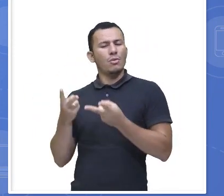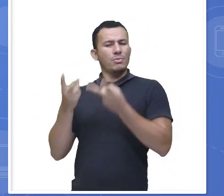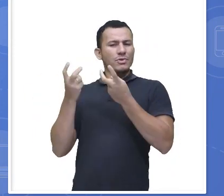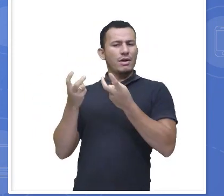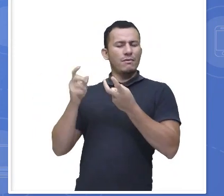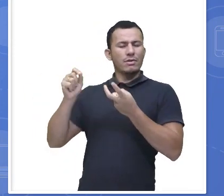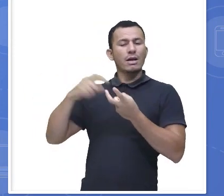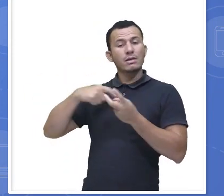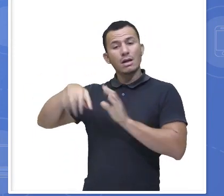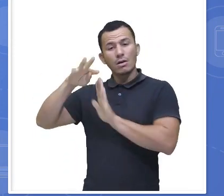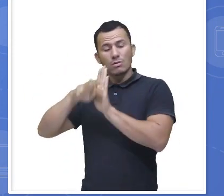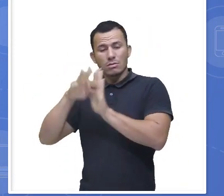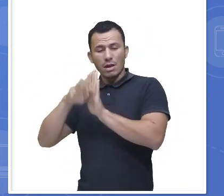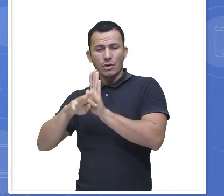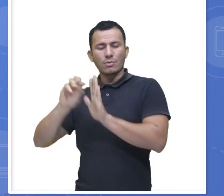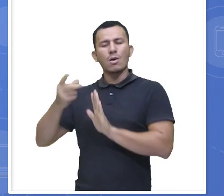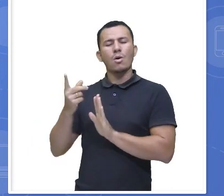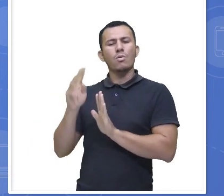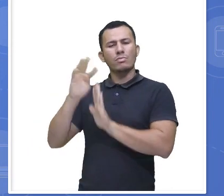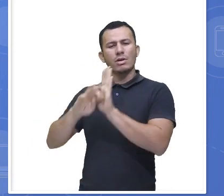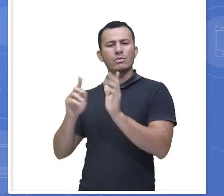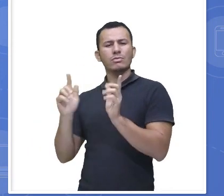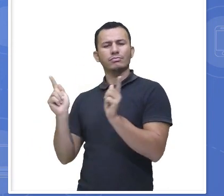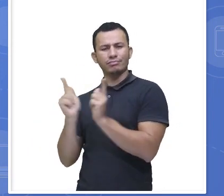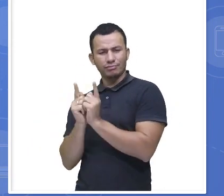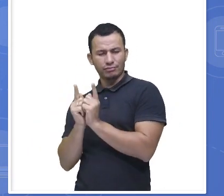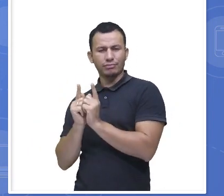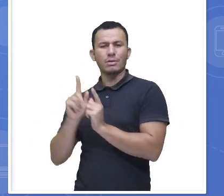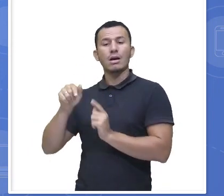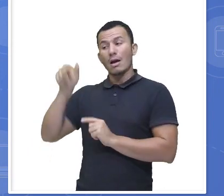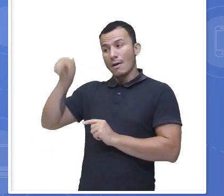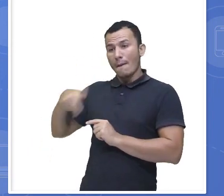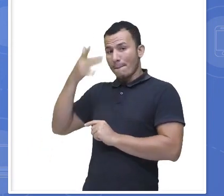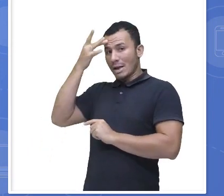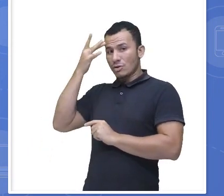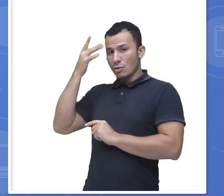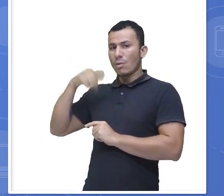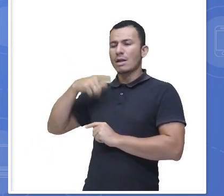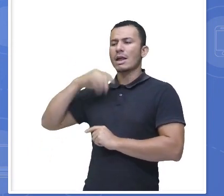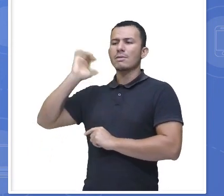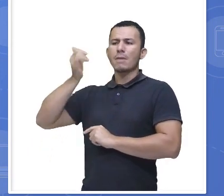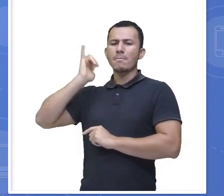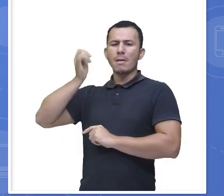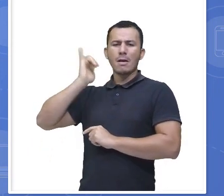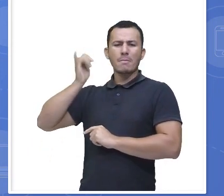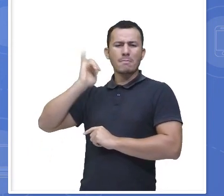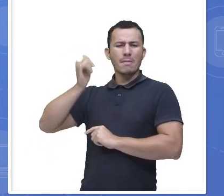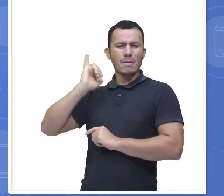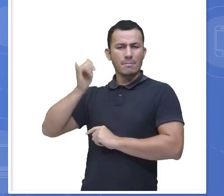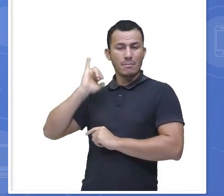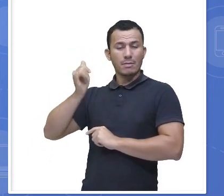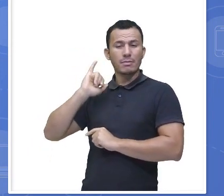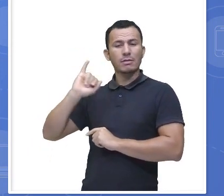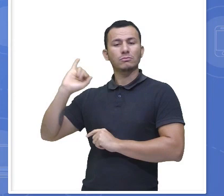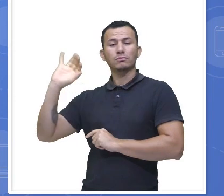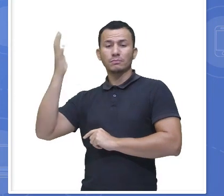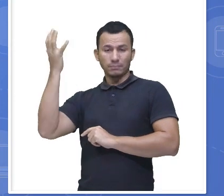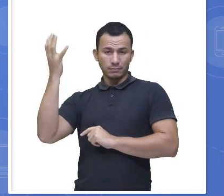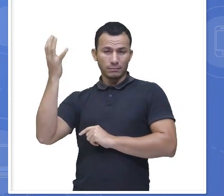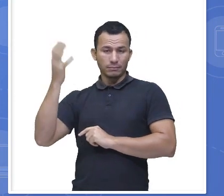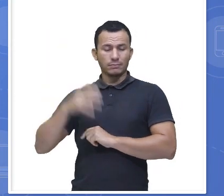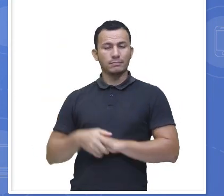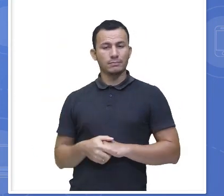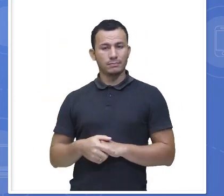é um texto ou fragmento de texto onde alguém está narrando, contando sequencialmente um acontecimento,